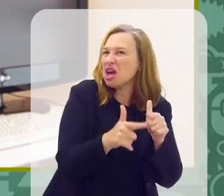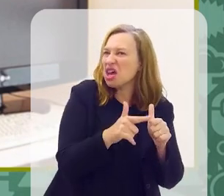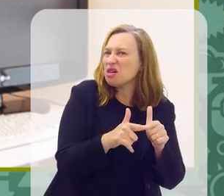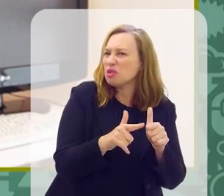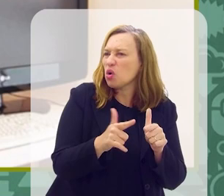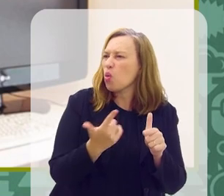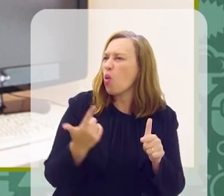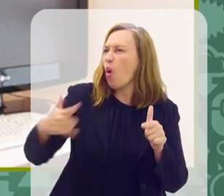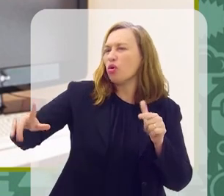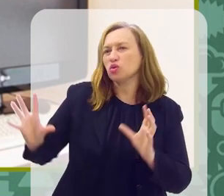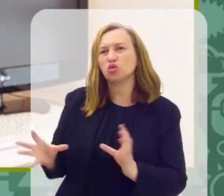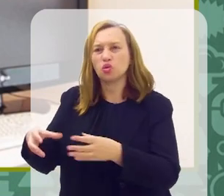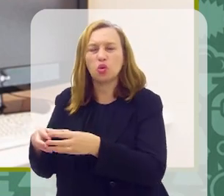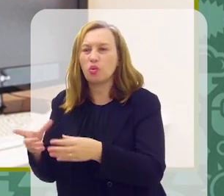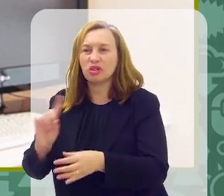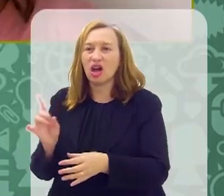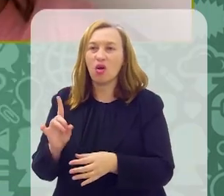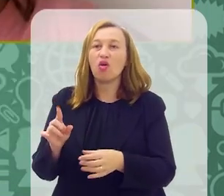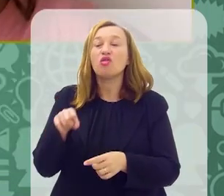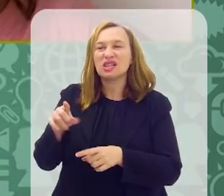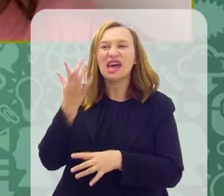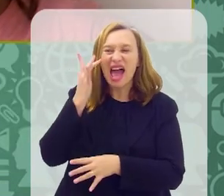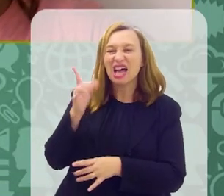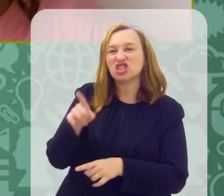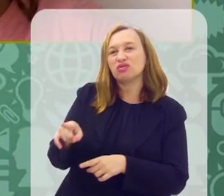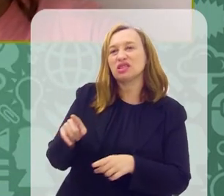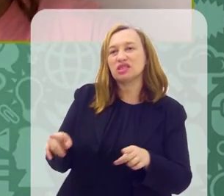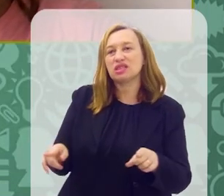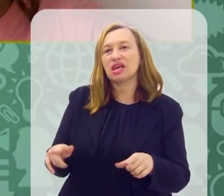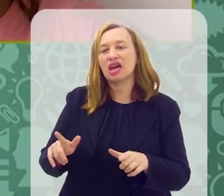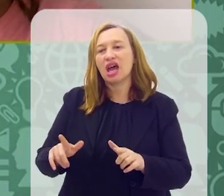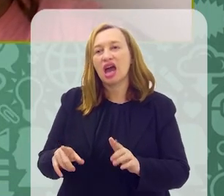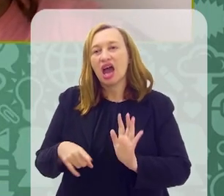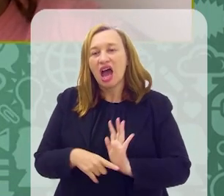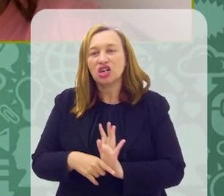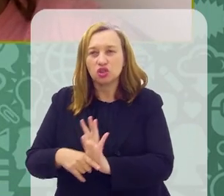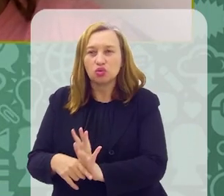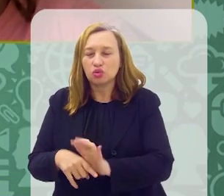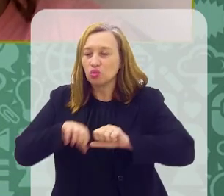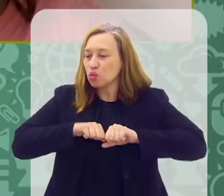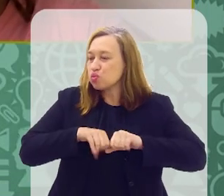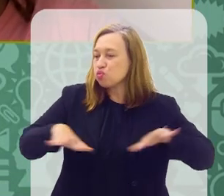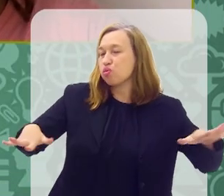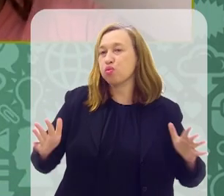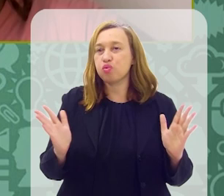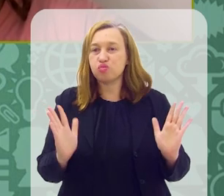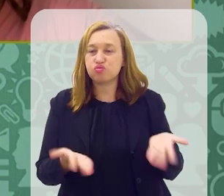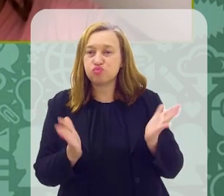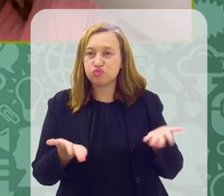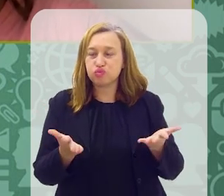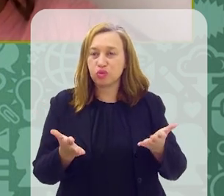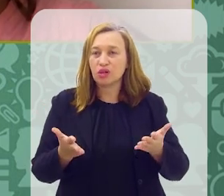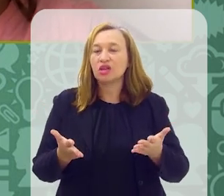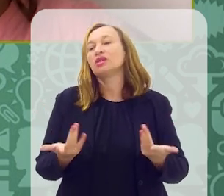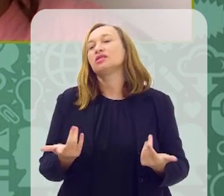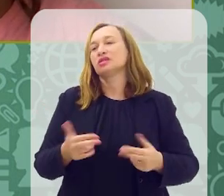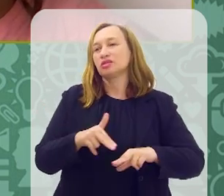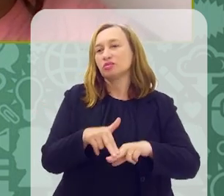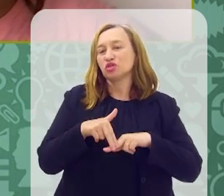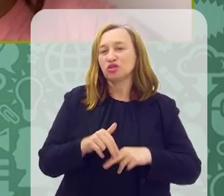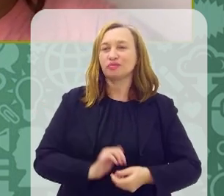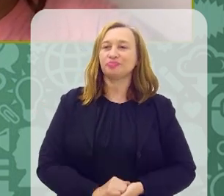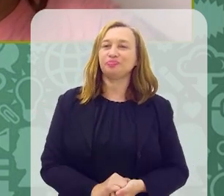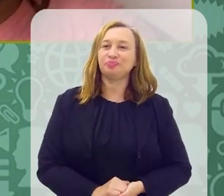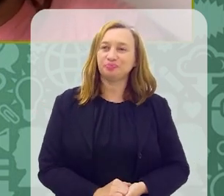com outros grupos. Você acha que isso você atribui também ao teu êxito, que você está bombando agora em